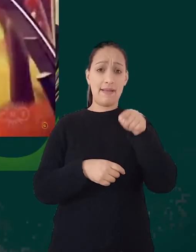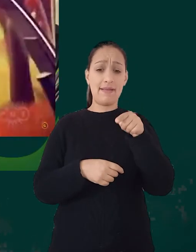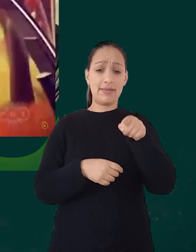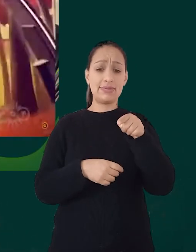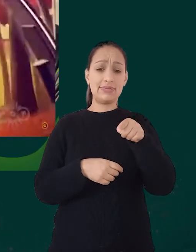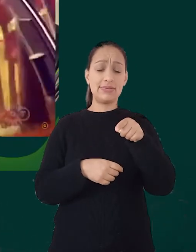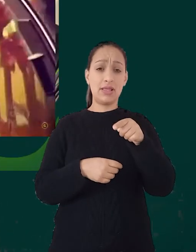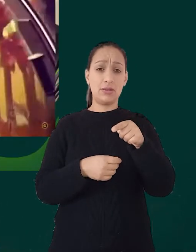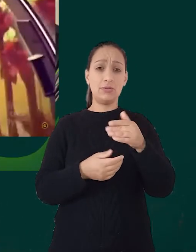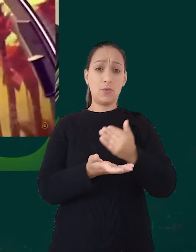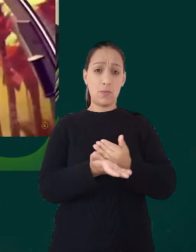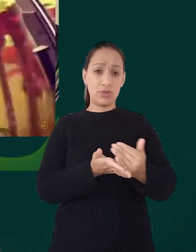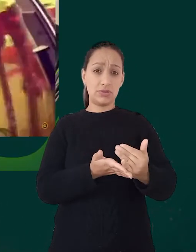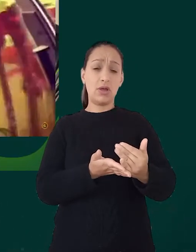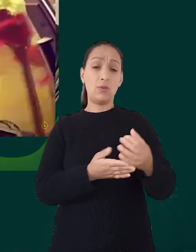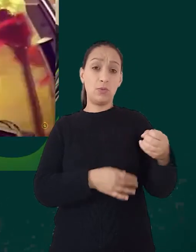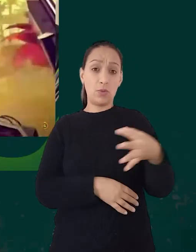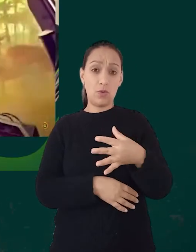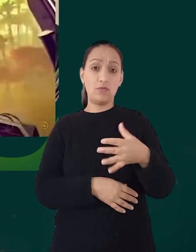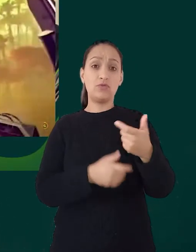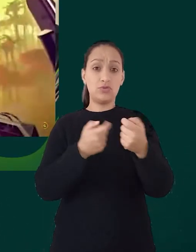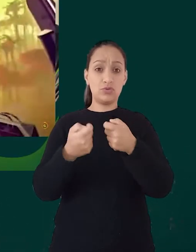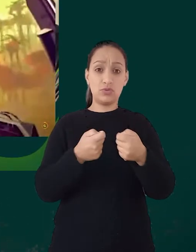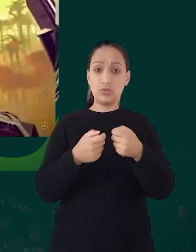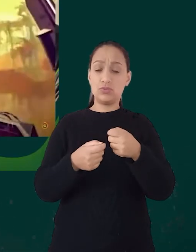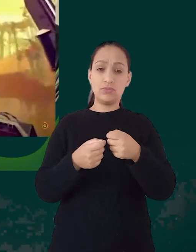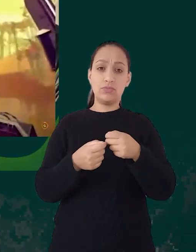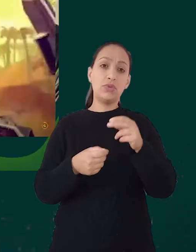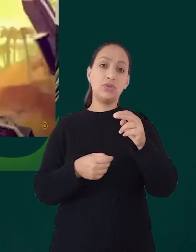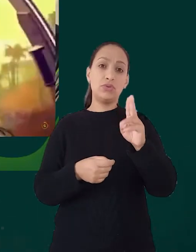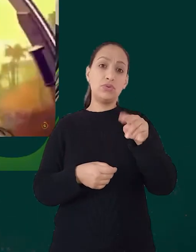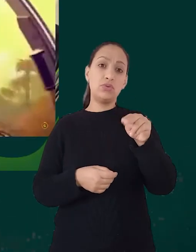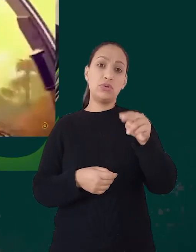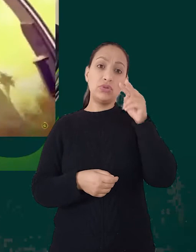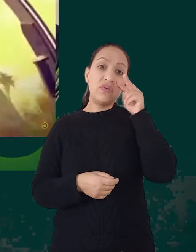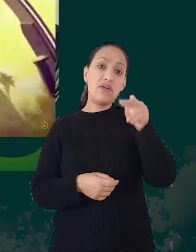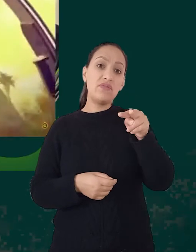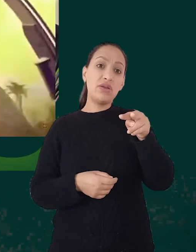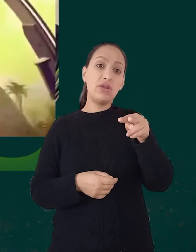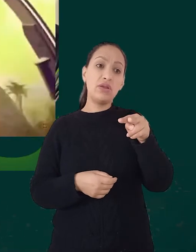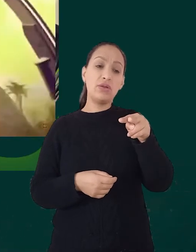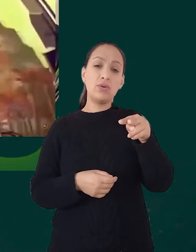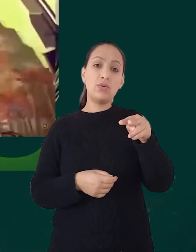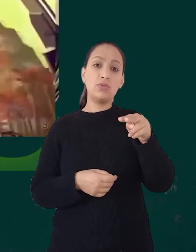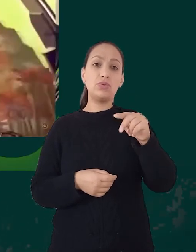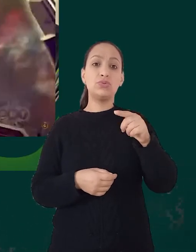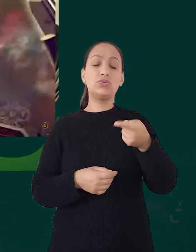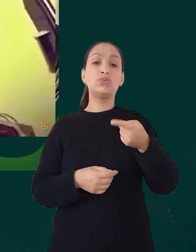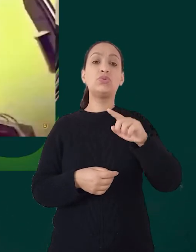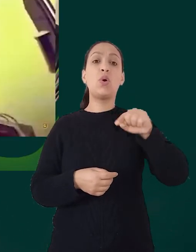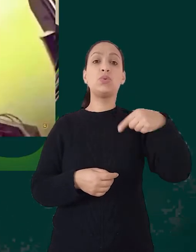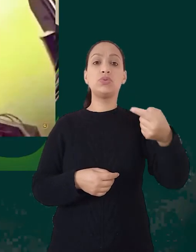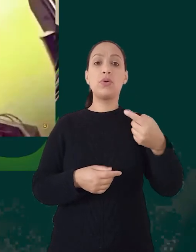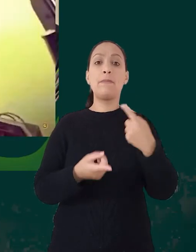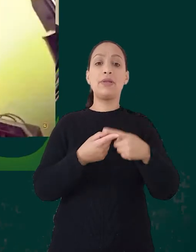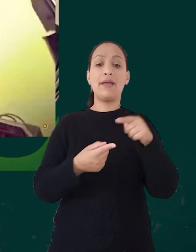vez que tu iniciar um novo jogo, tu nunca vai ver mais os mesmos planetas, porque ele é procedural. Ele vai